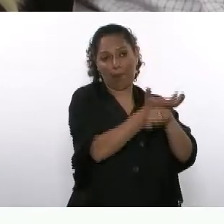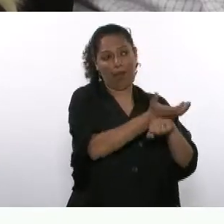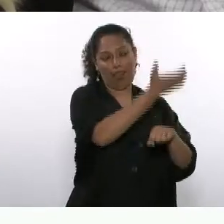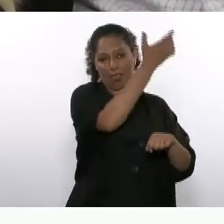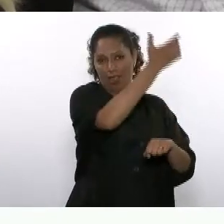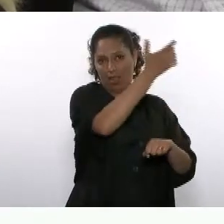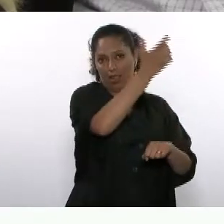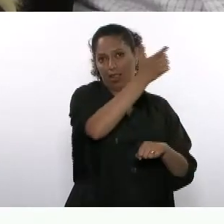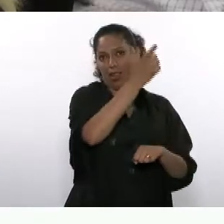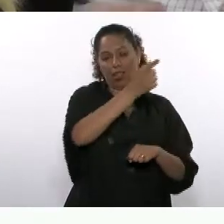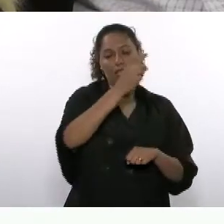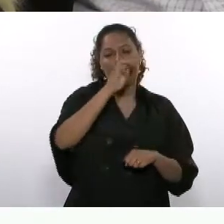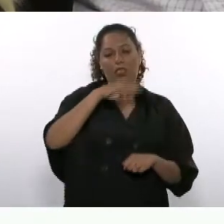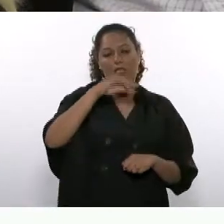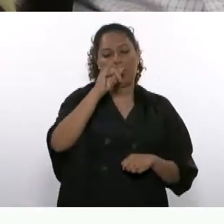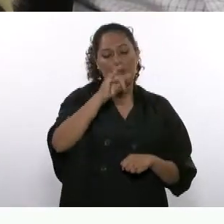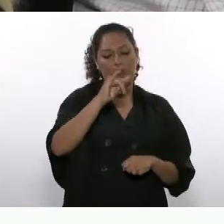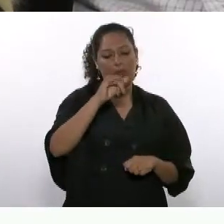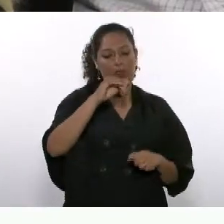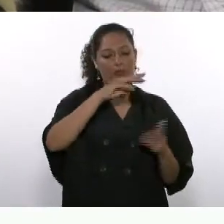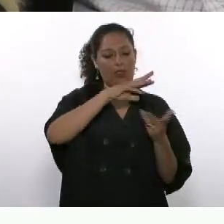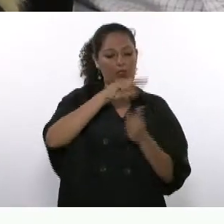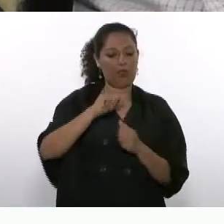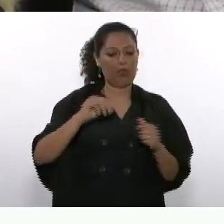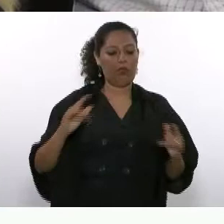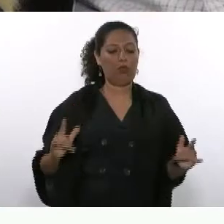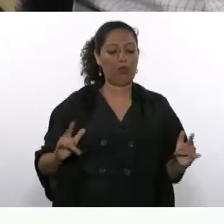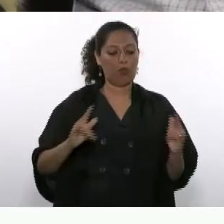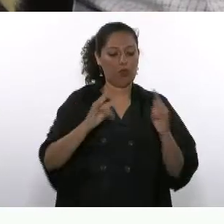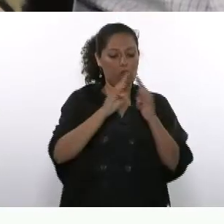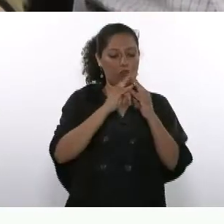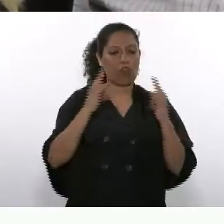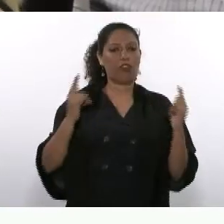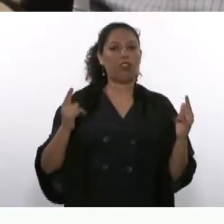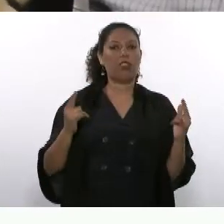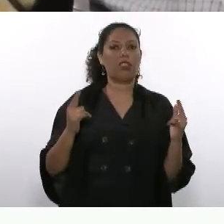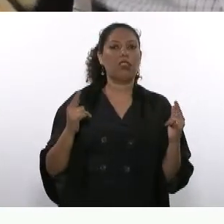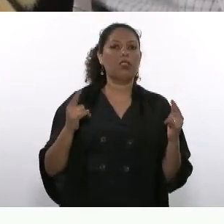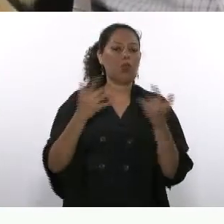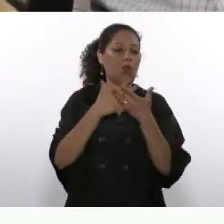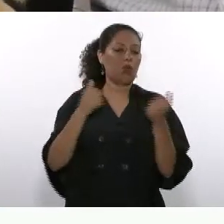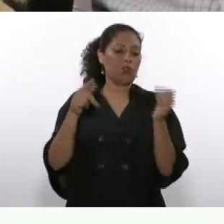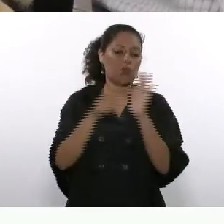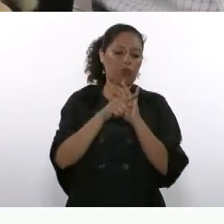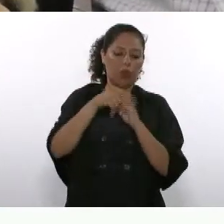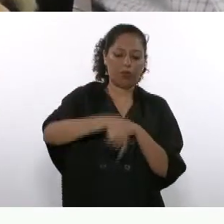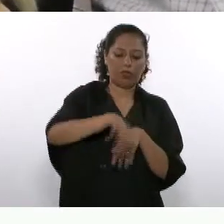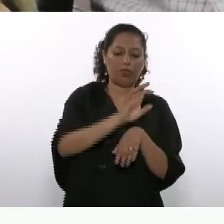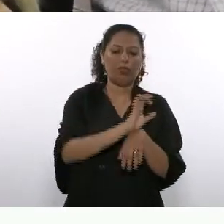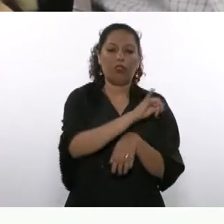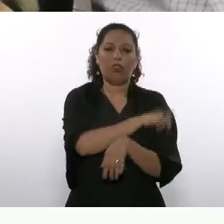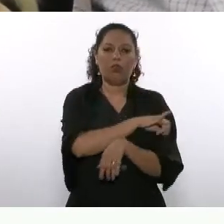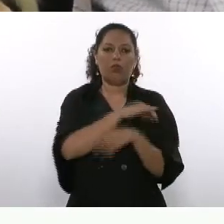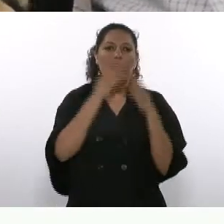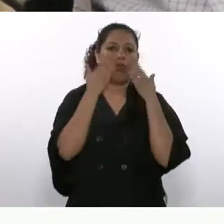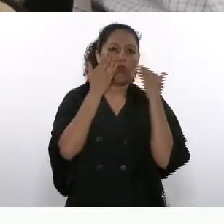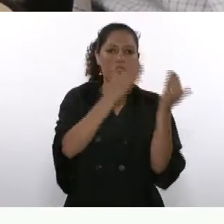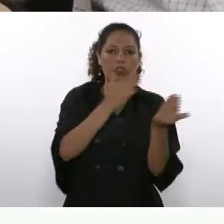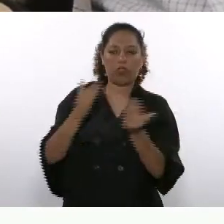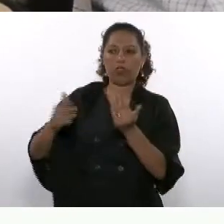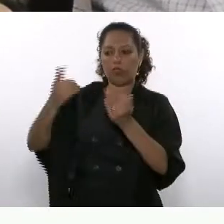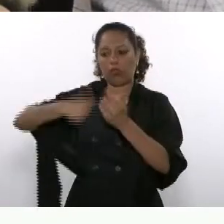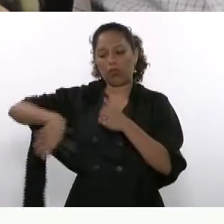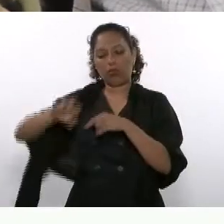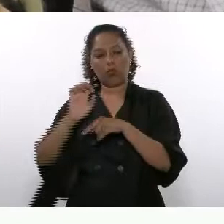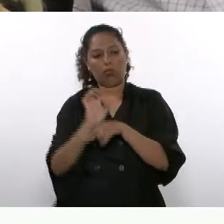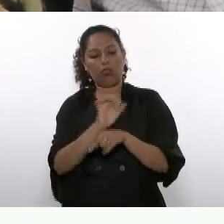Minimundo, onde teremos réplicas do Teatro Municipal, da Câmara Municipal e da Biblioteca Nacional, o que faz também que o Rio de Janeiro seja divulgado